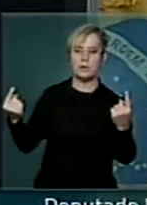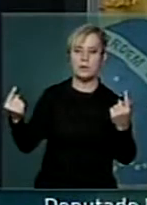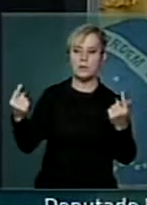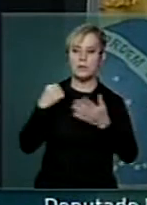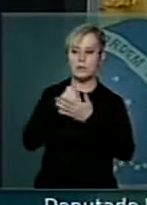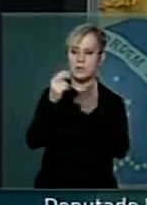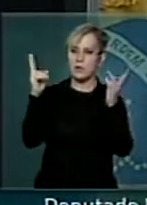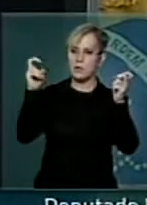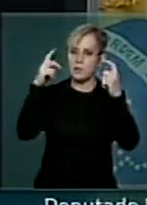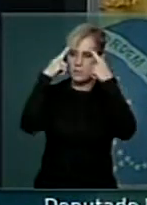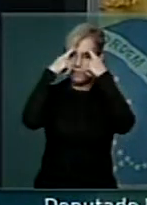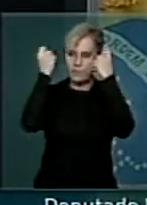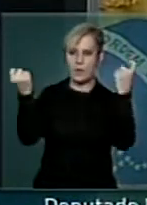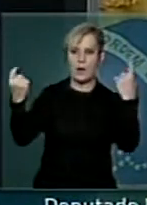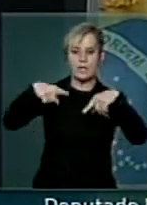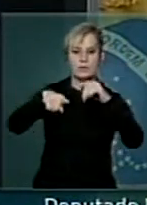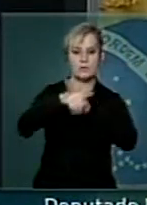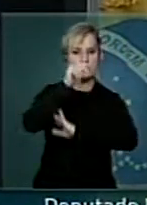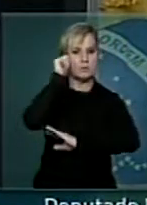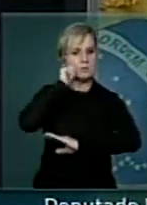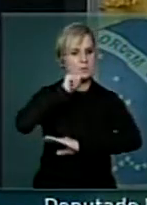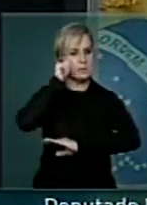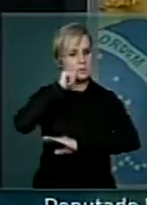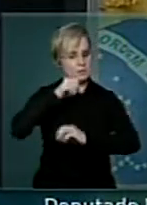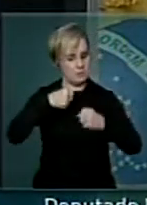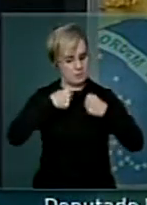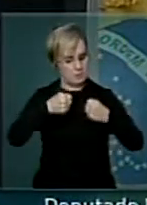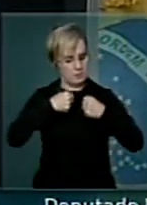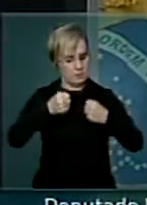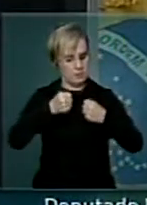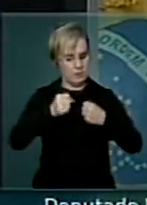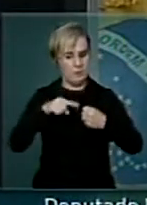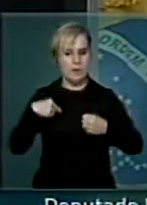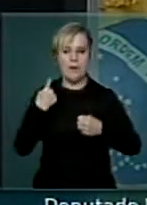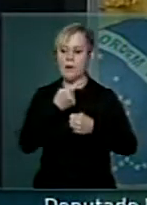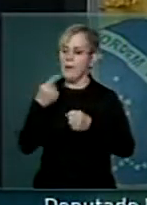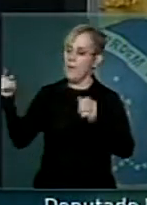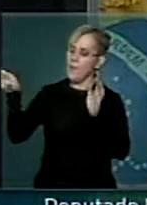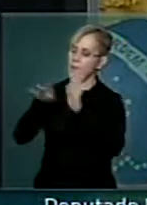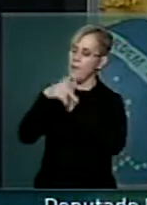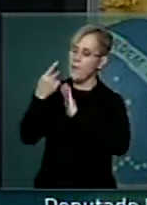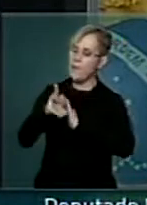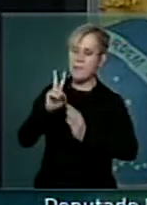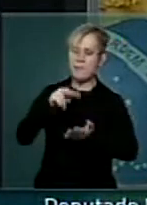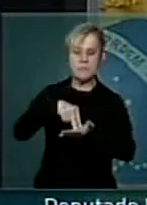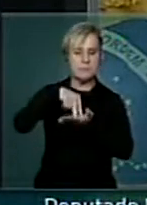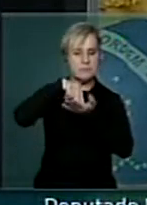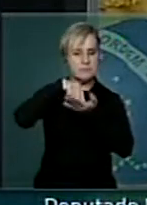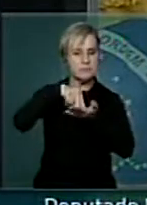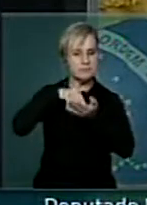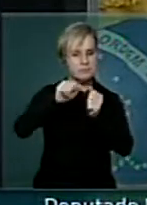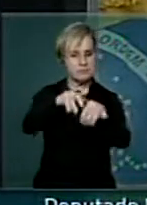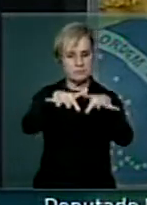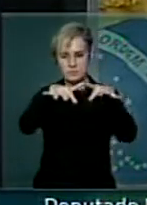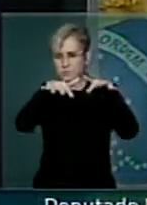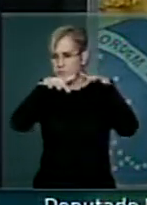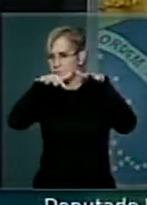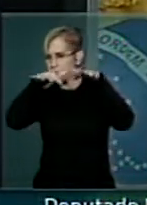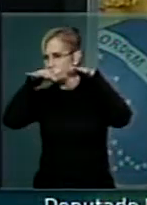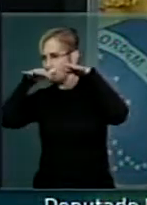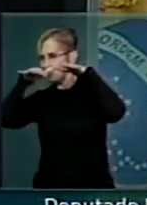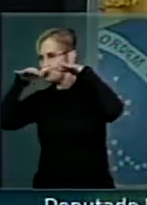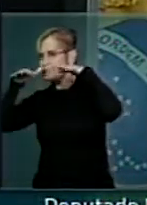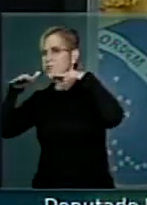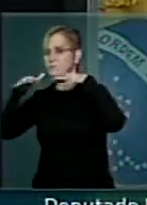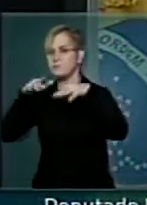Mulher, quando nós ocupamos esta tribuna, e não somente nós,